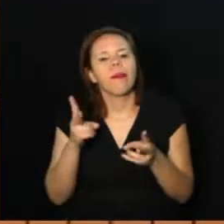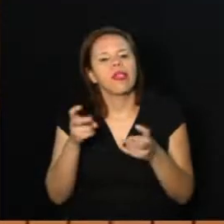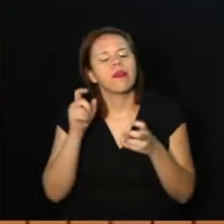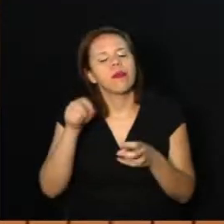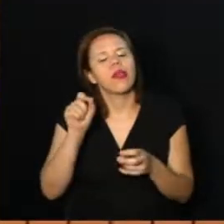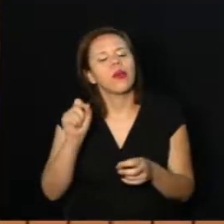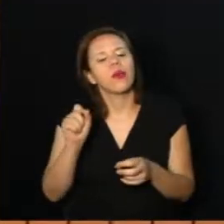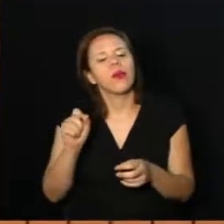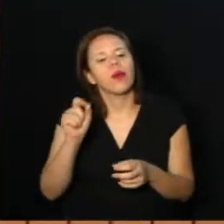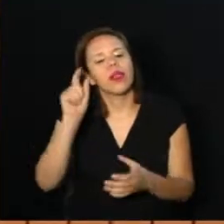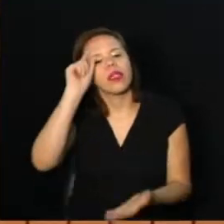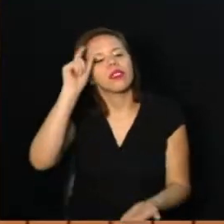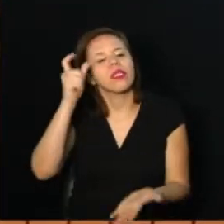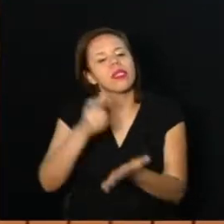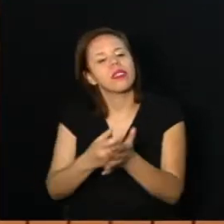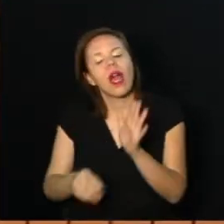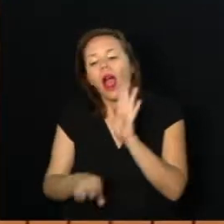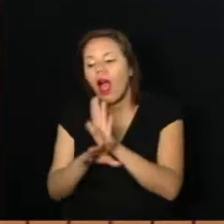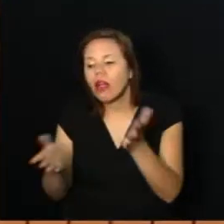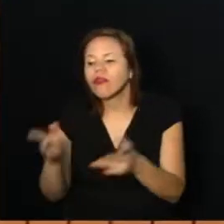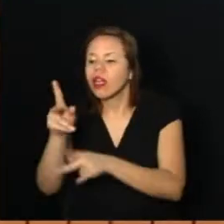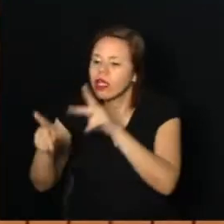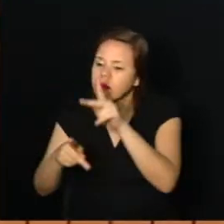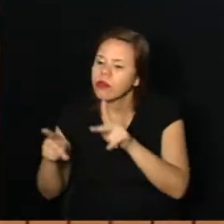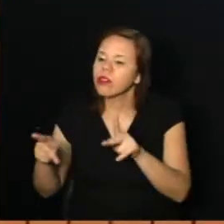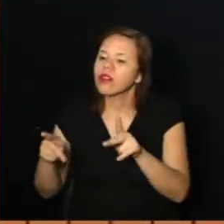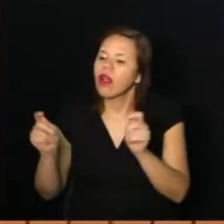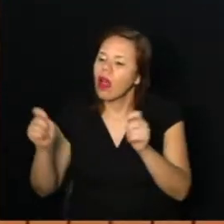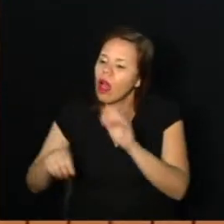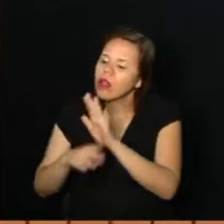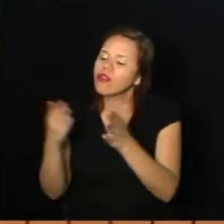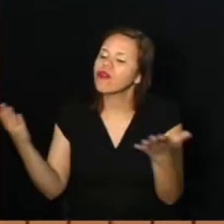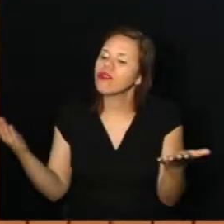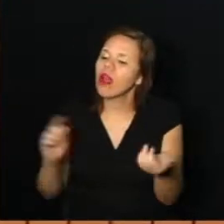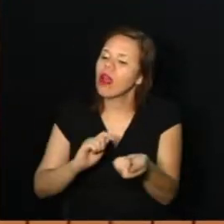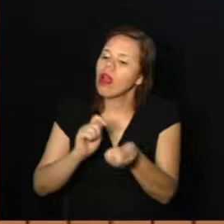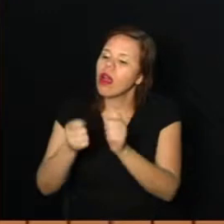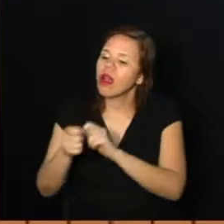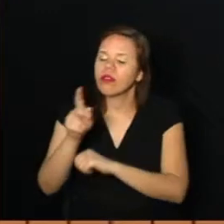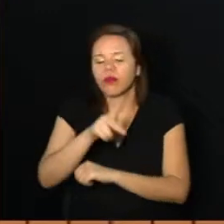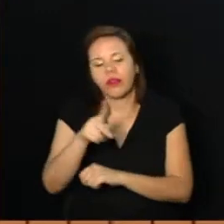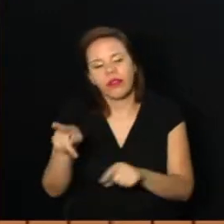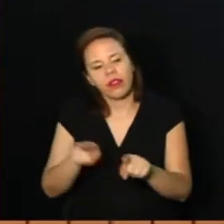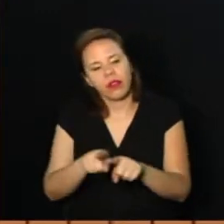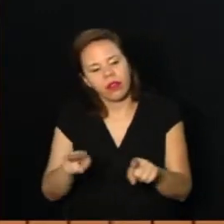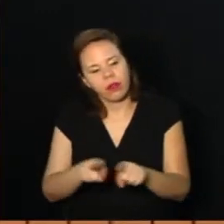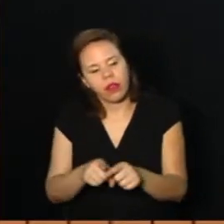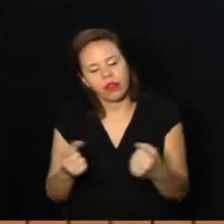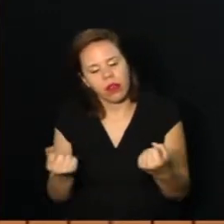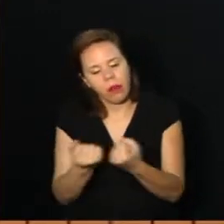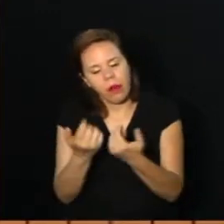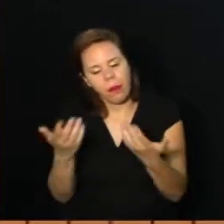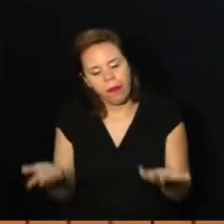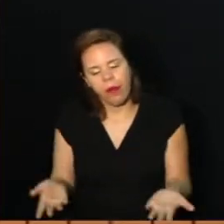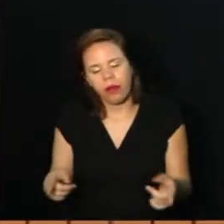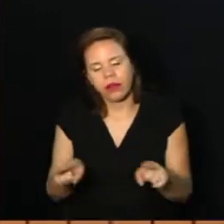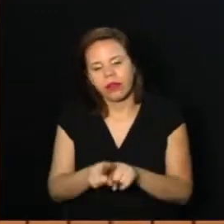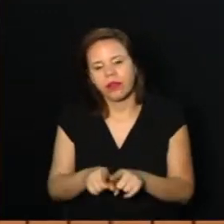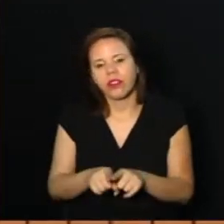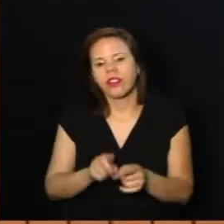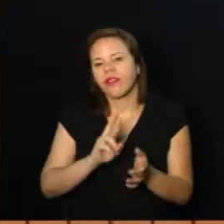quem precisa ouvir sobre ela, que são os professores, sem dúvida nenhuma, e